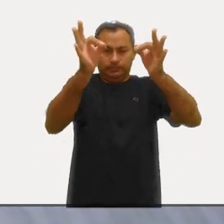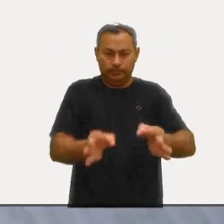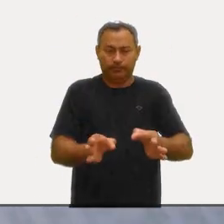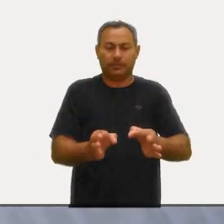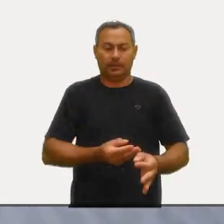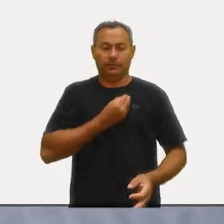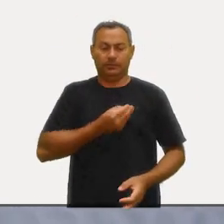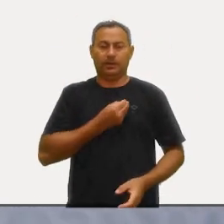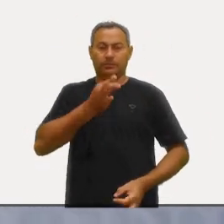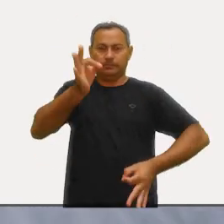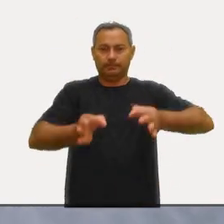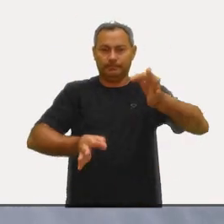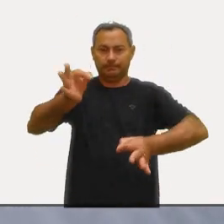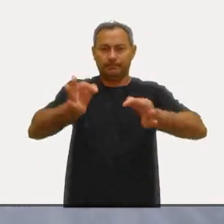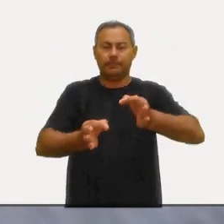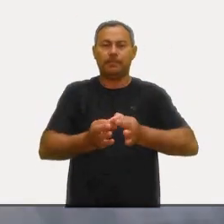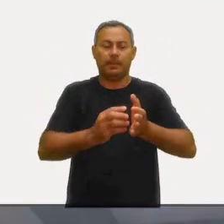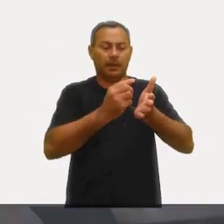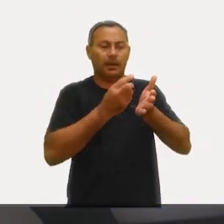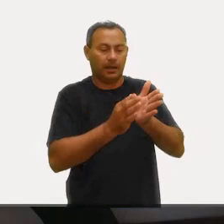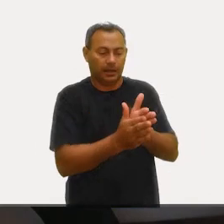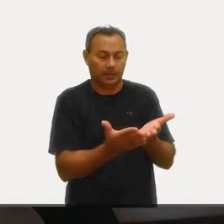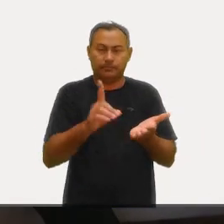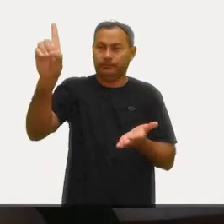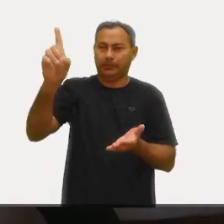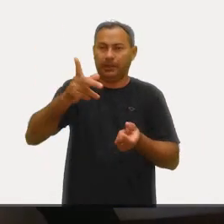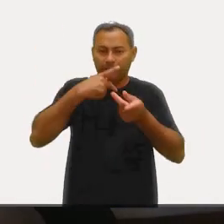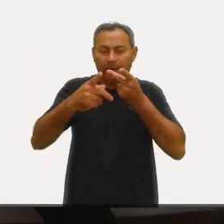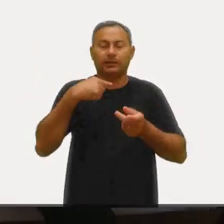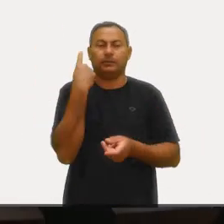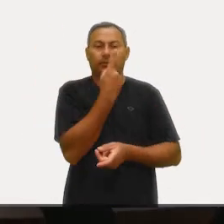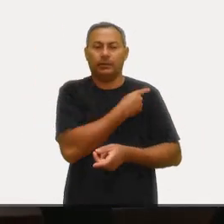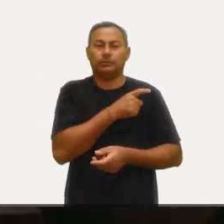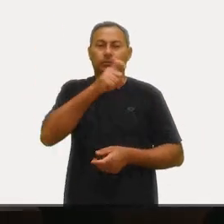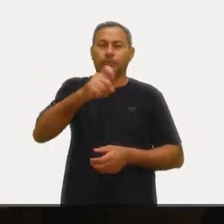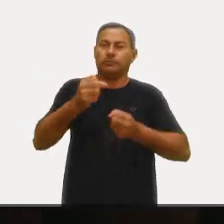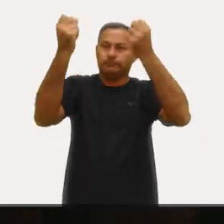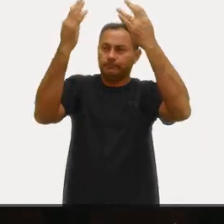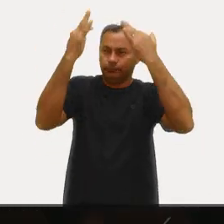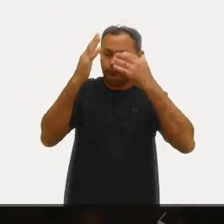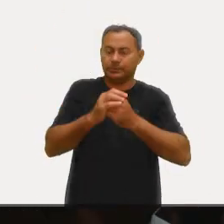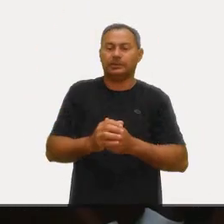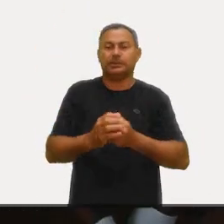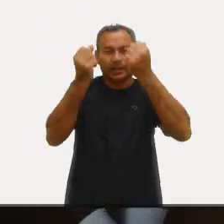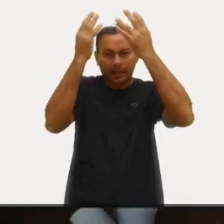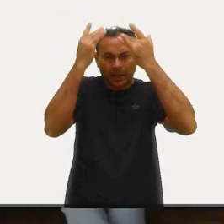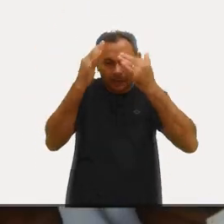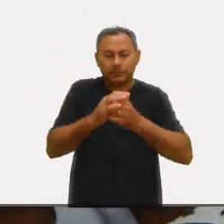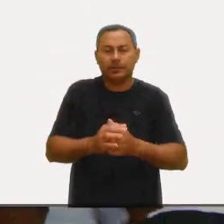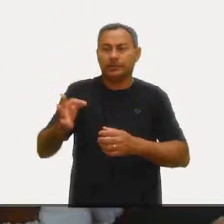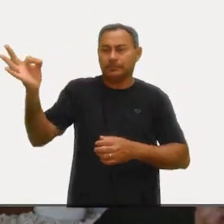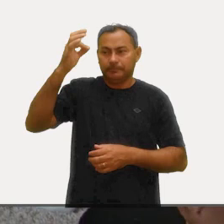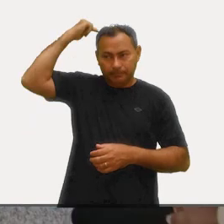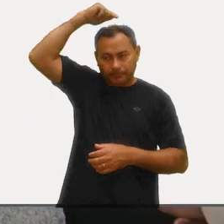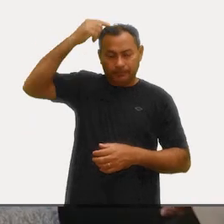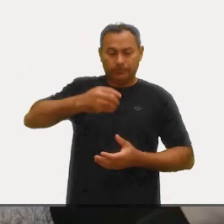ser justos e agir com justiça. As Escrituras explicam que somos abençoados, ficamos em estado de graça e